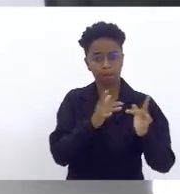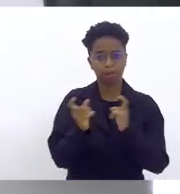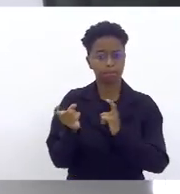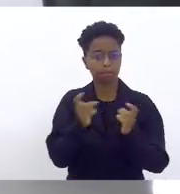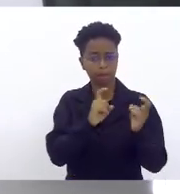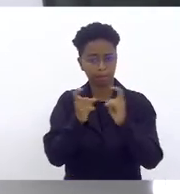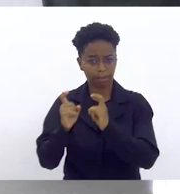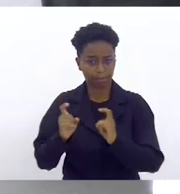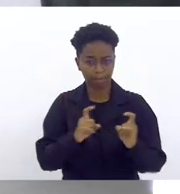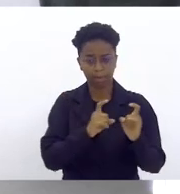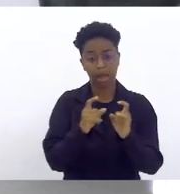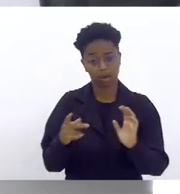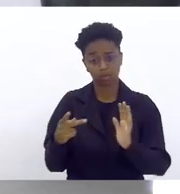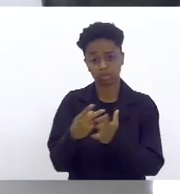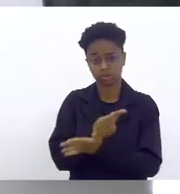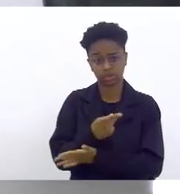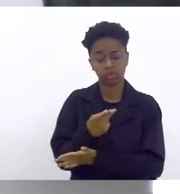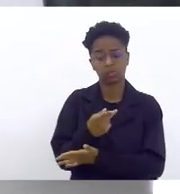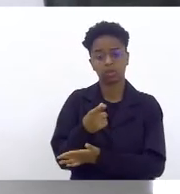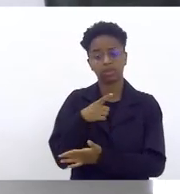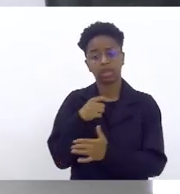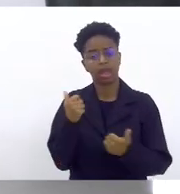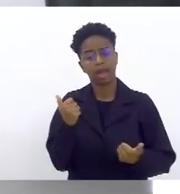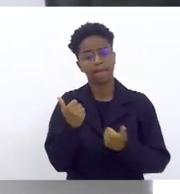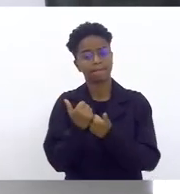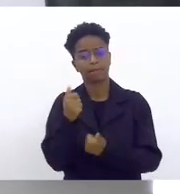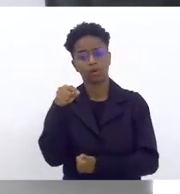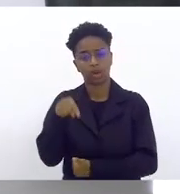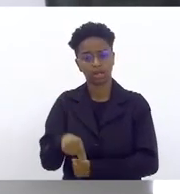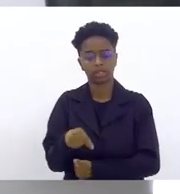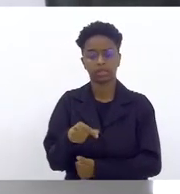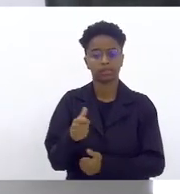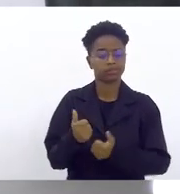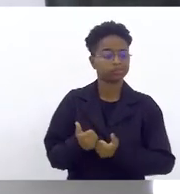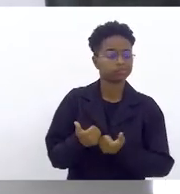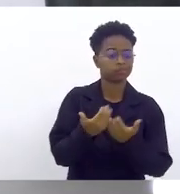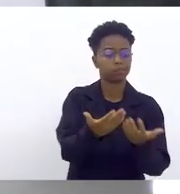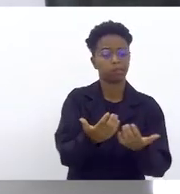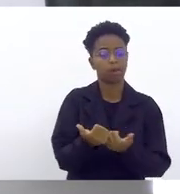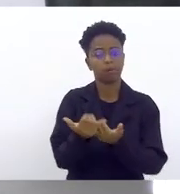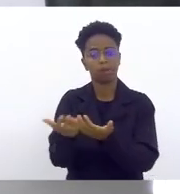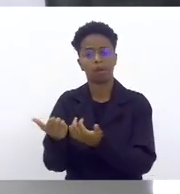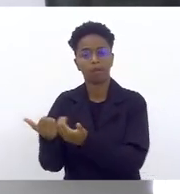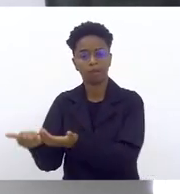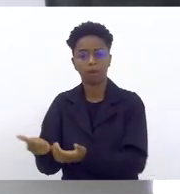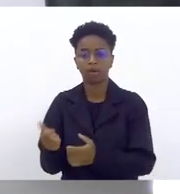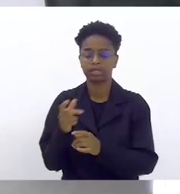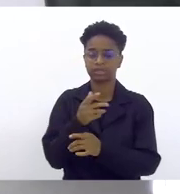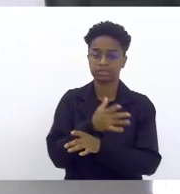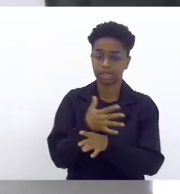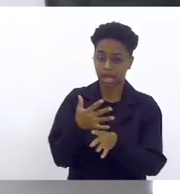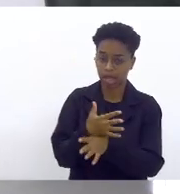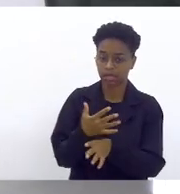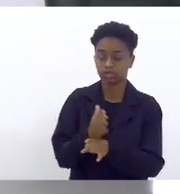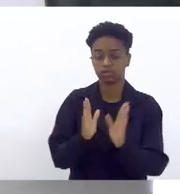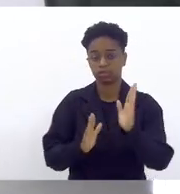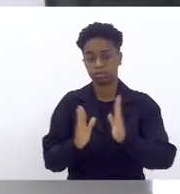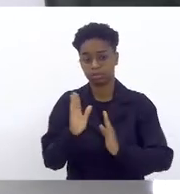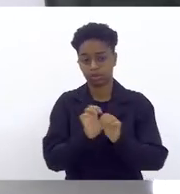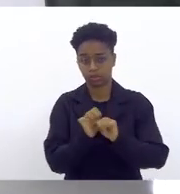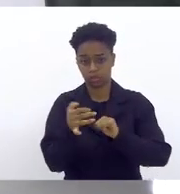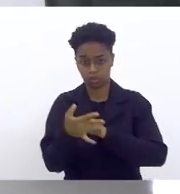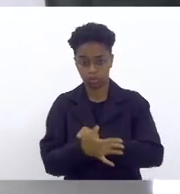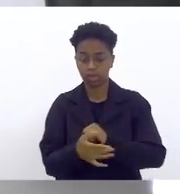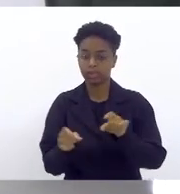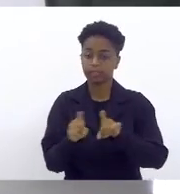e assim foi não só o apoio que essa casa Deus municípios durante a pandemia o apoio que essa casa deu por exemplo